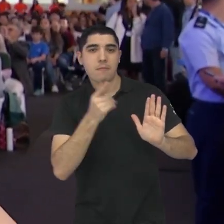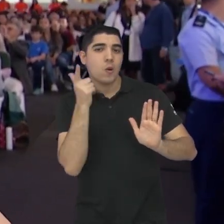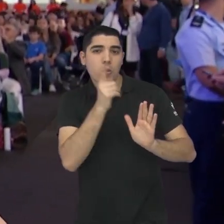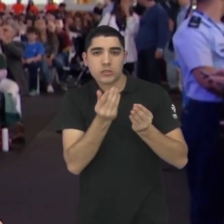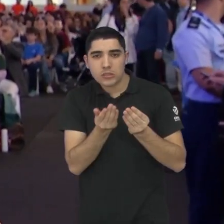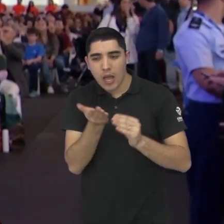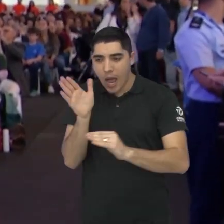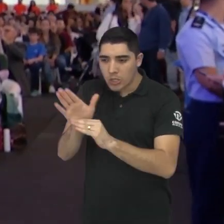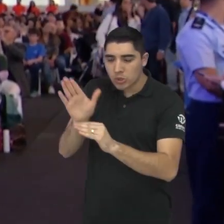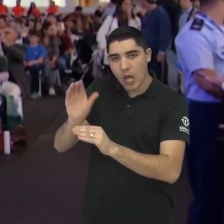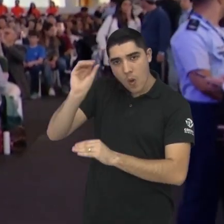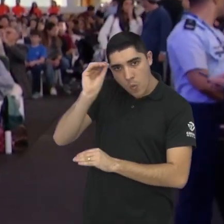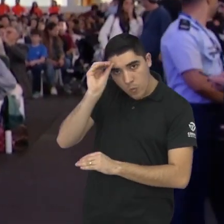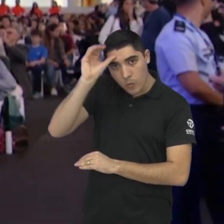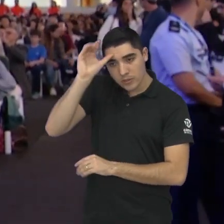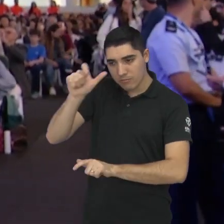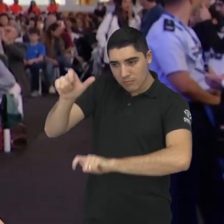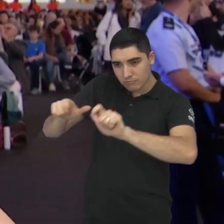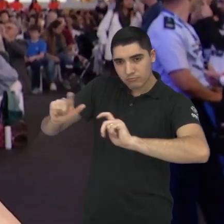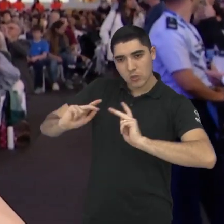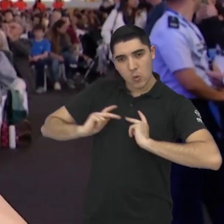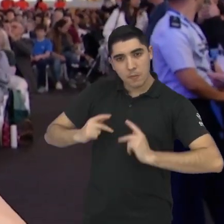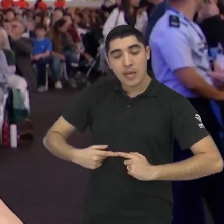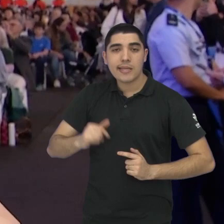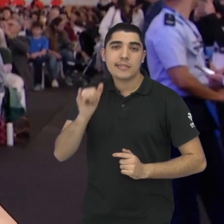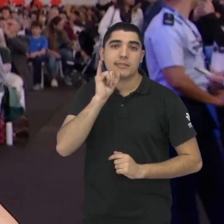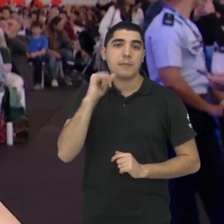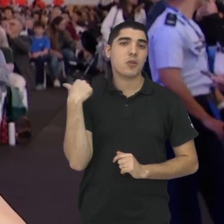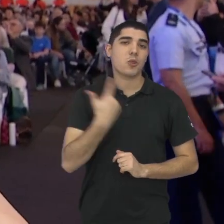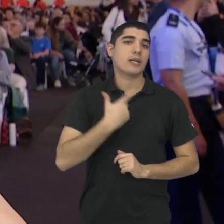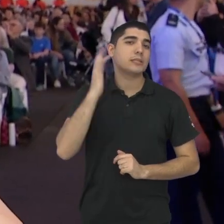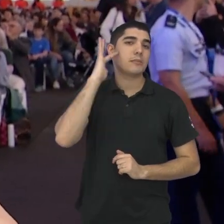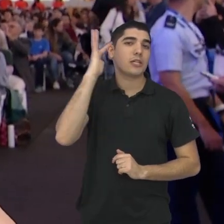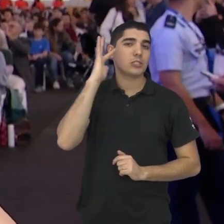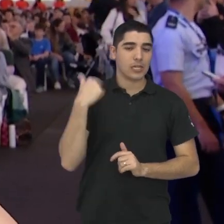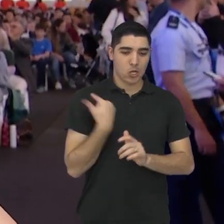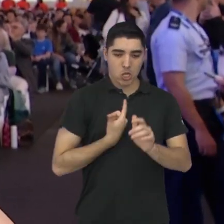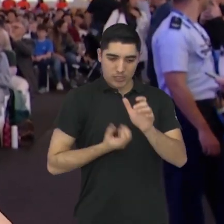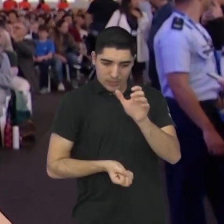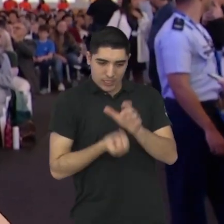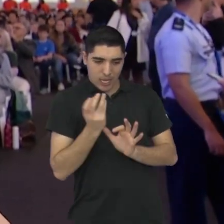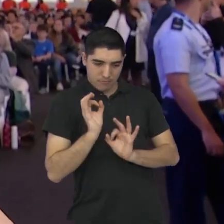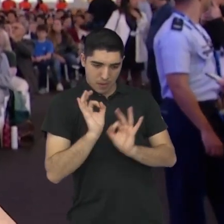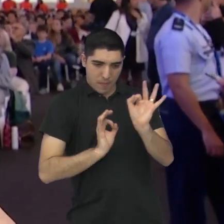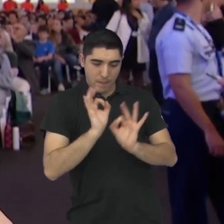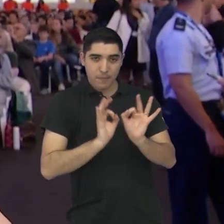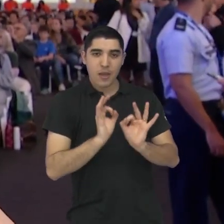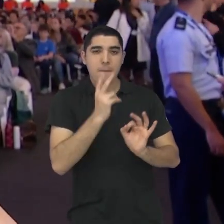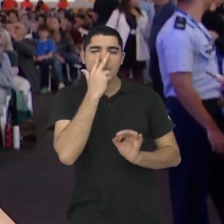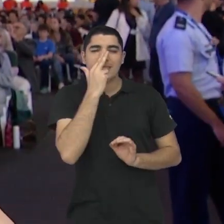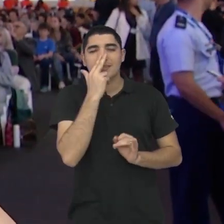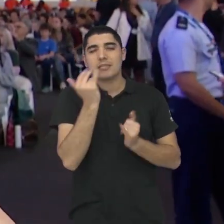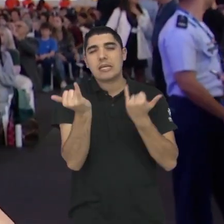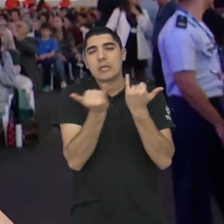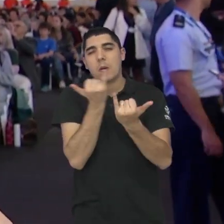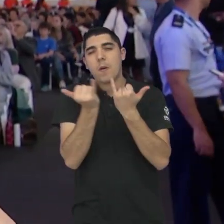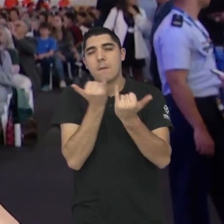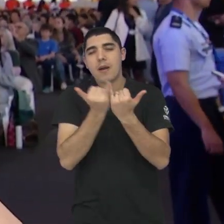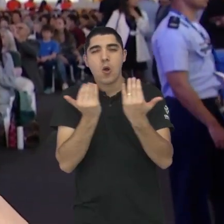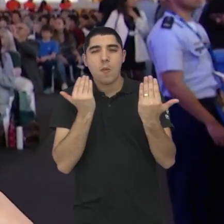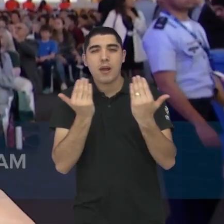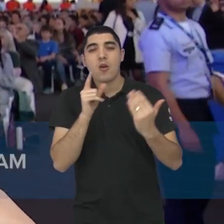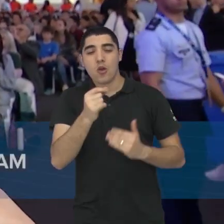do conhecimento humano. É como se nós fôssemos os geradores de um novo tipo de simbiose, um novo tipo de vida, um novo tipo